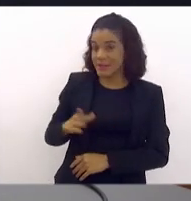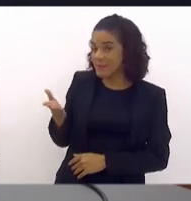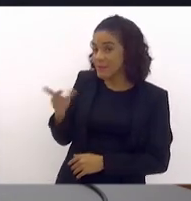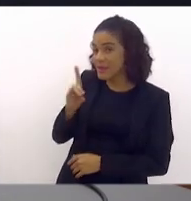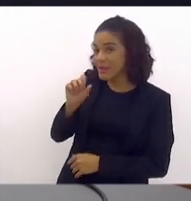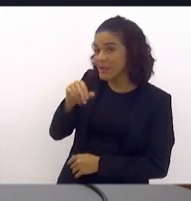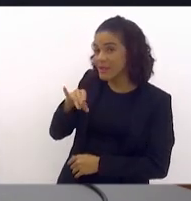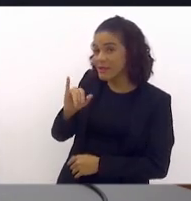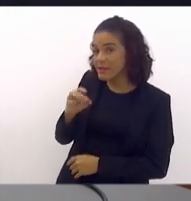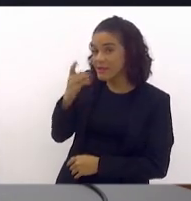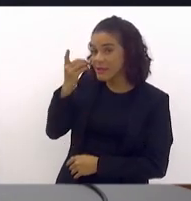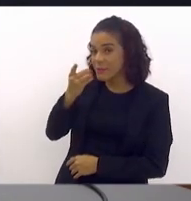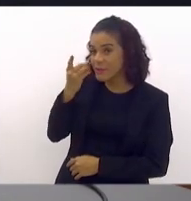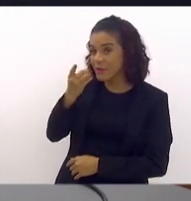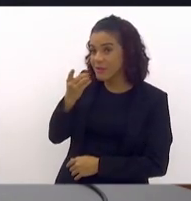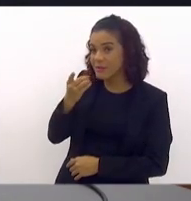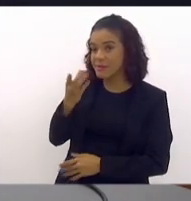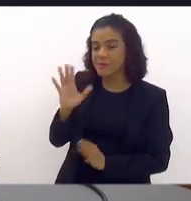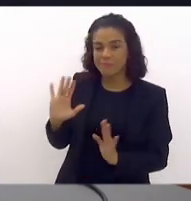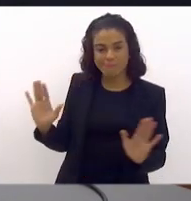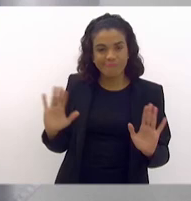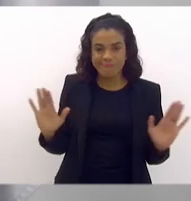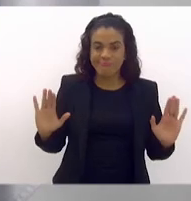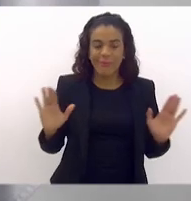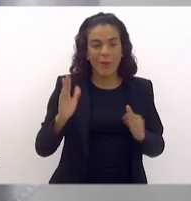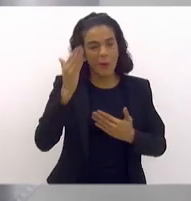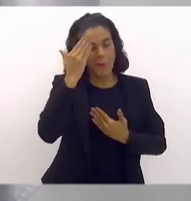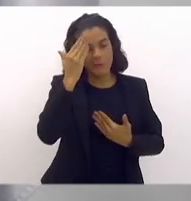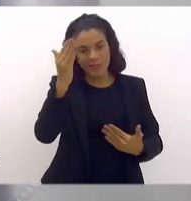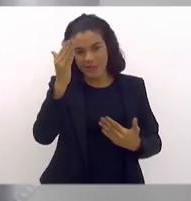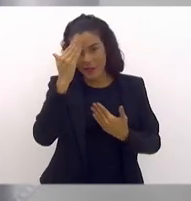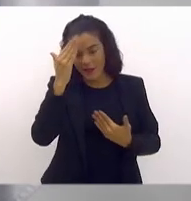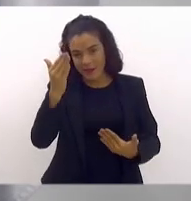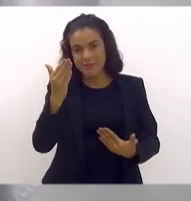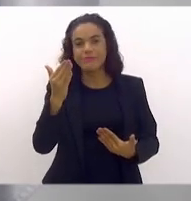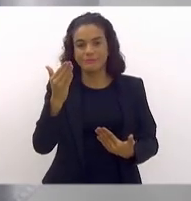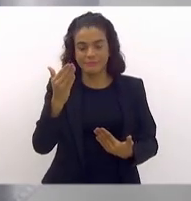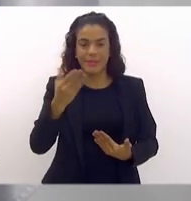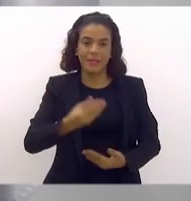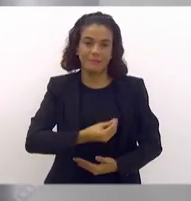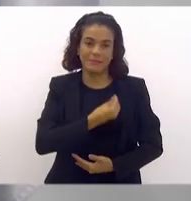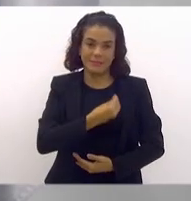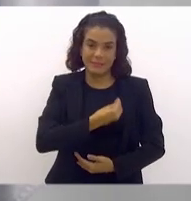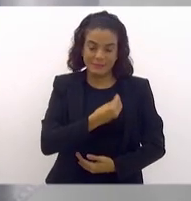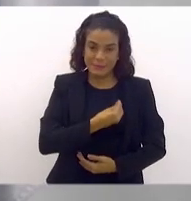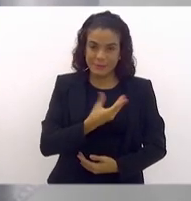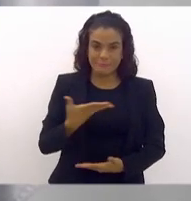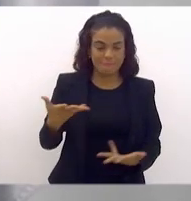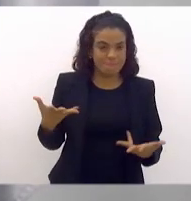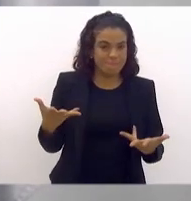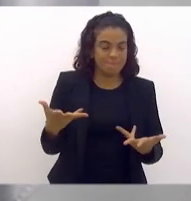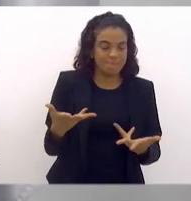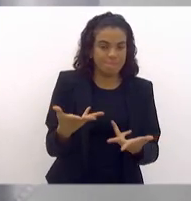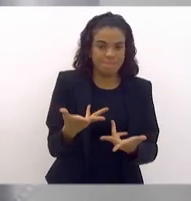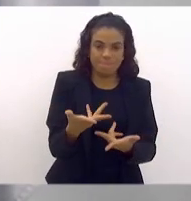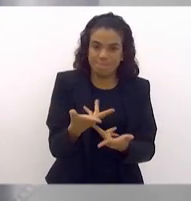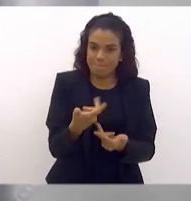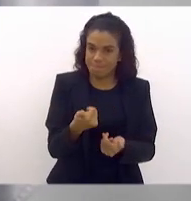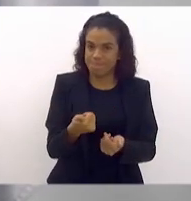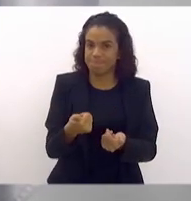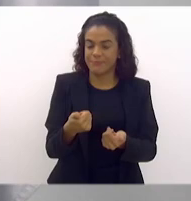Dani. Bom, mais uma vez, doutora Juliana, agradecer a sua participação, que foi